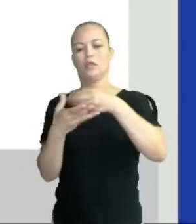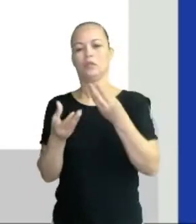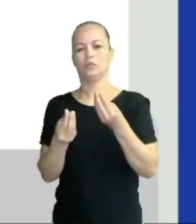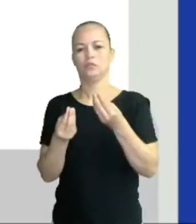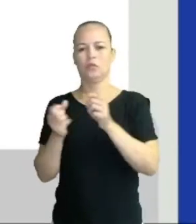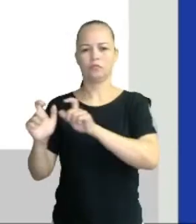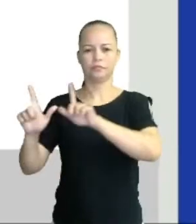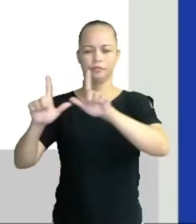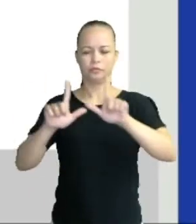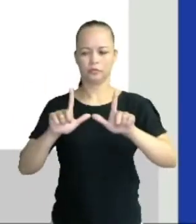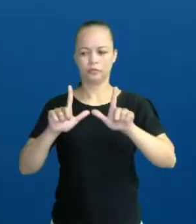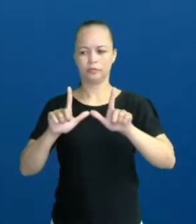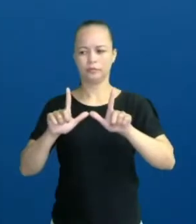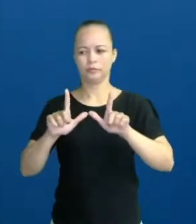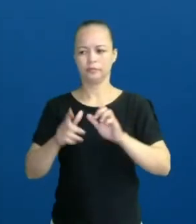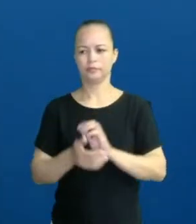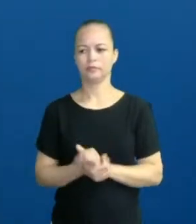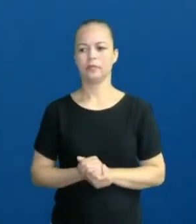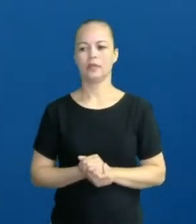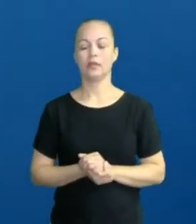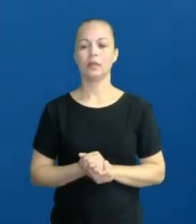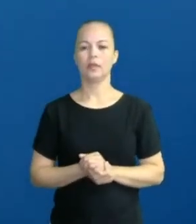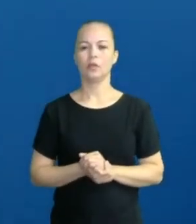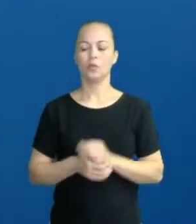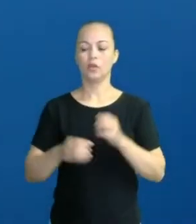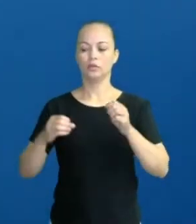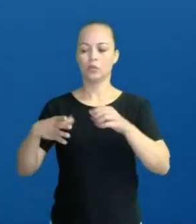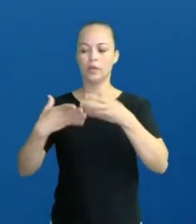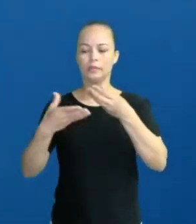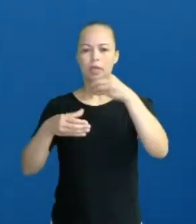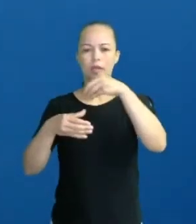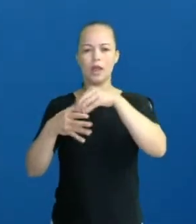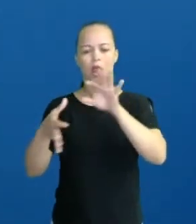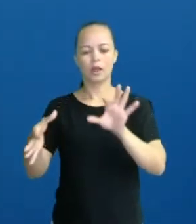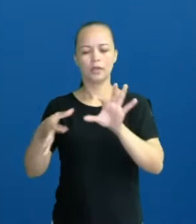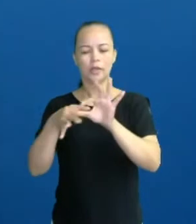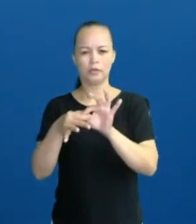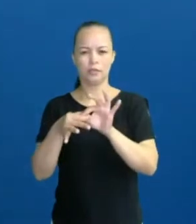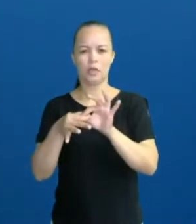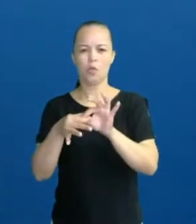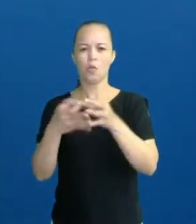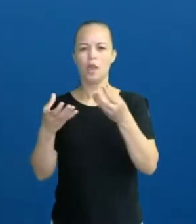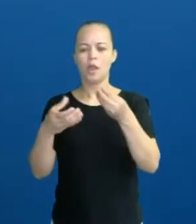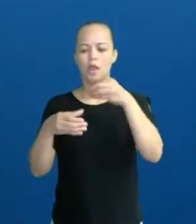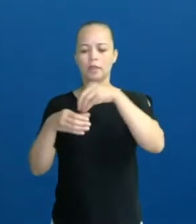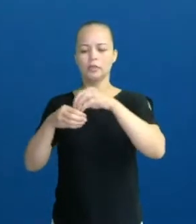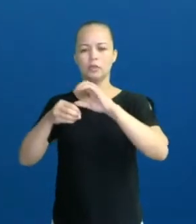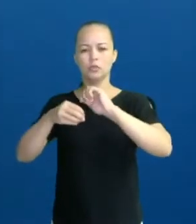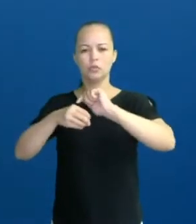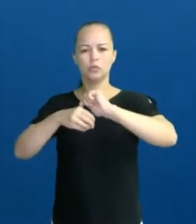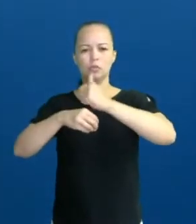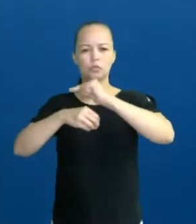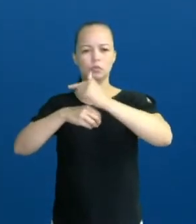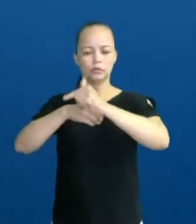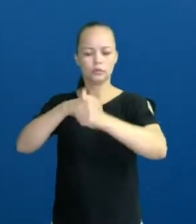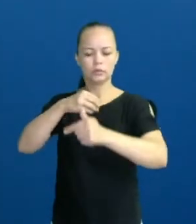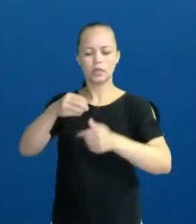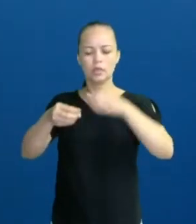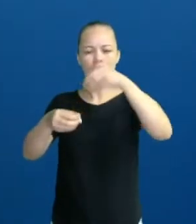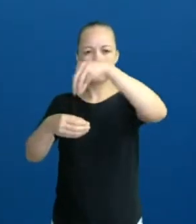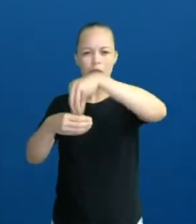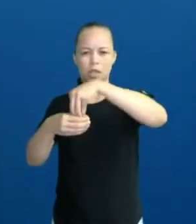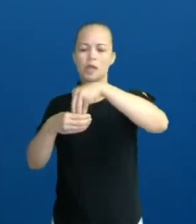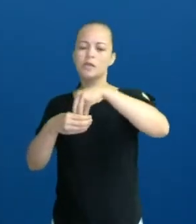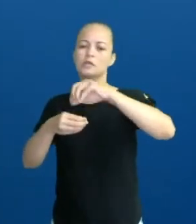só, volta aqui comigo, produção, por gentileza. Quando essa ligação está ocorrendo entre os átomos, ou seja, dentro da